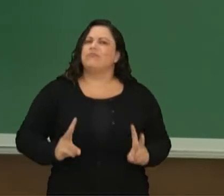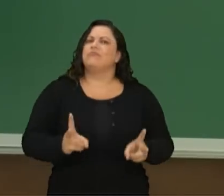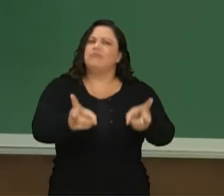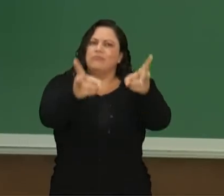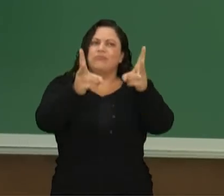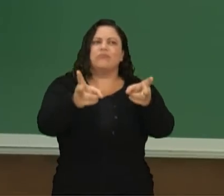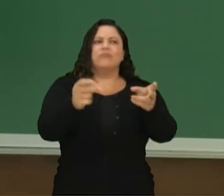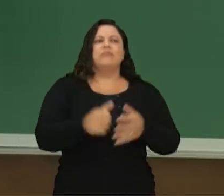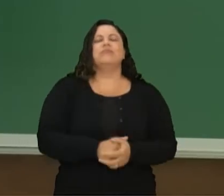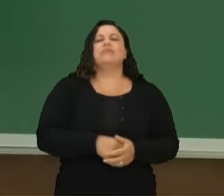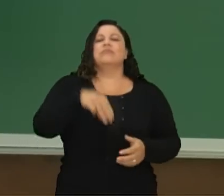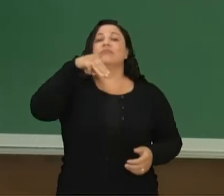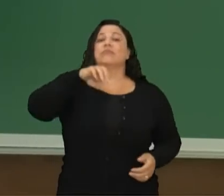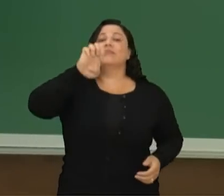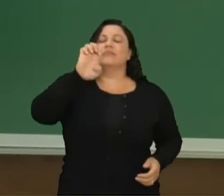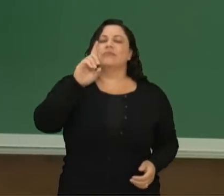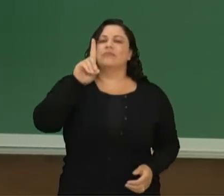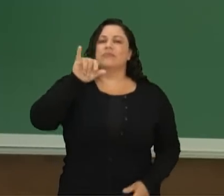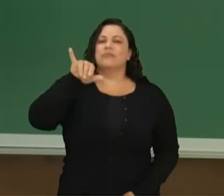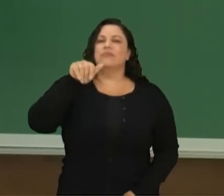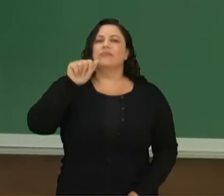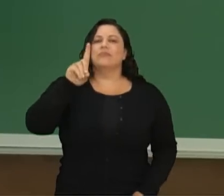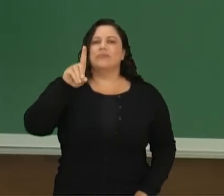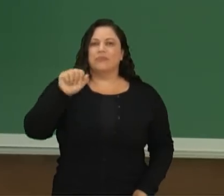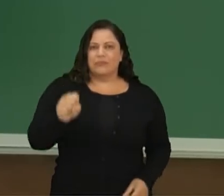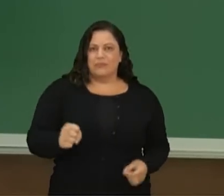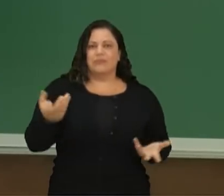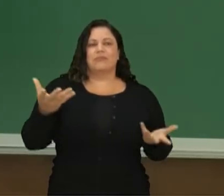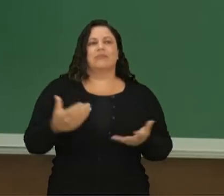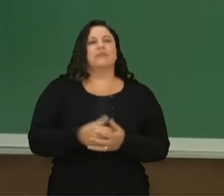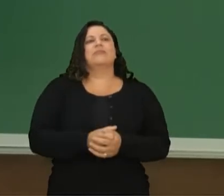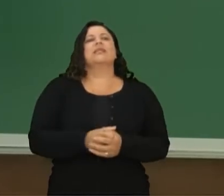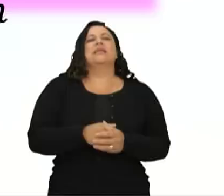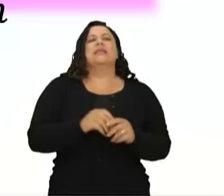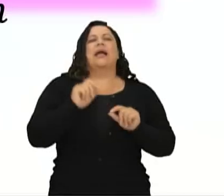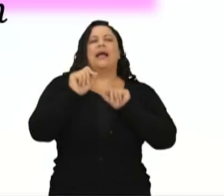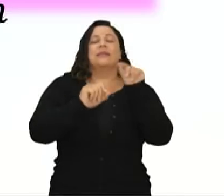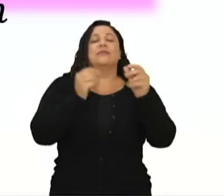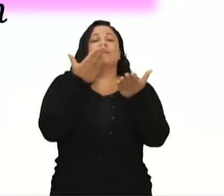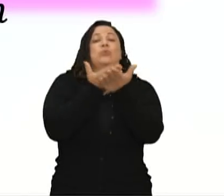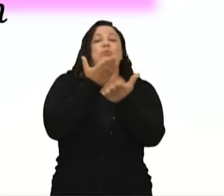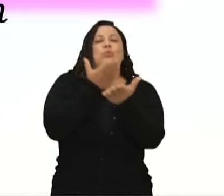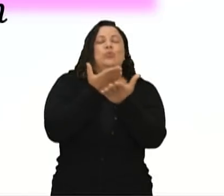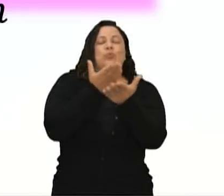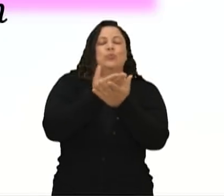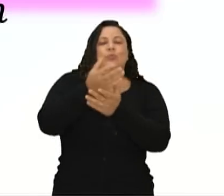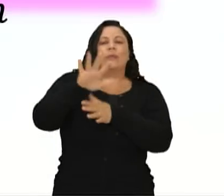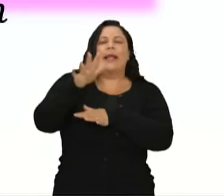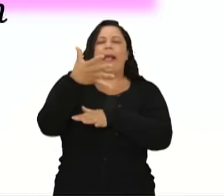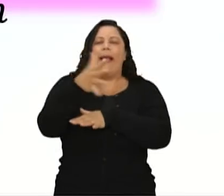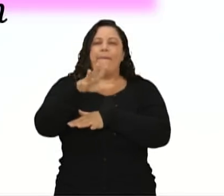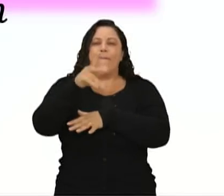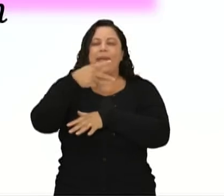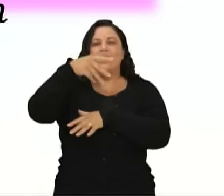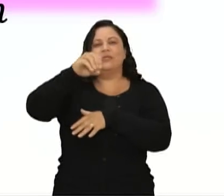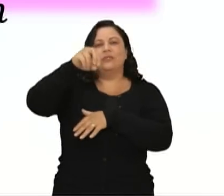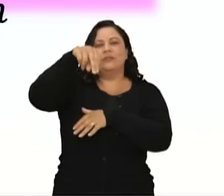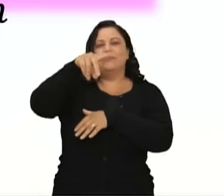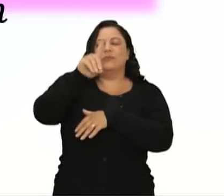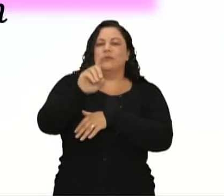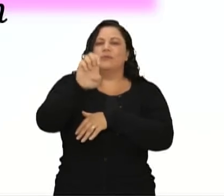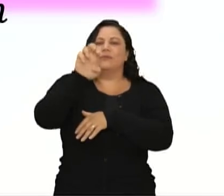continuar com as medidas de tendência central, mas vamos estudar hoje a média